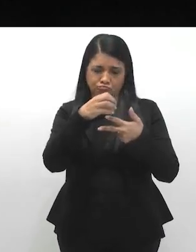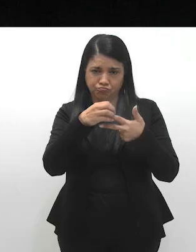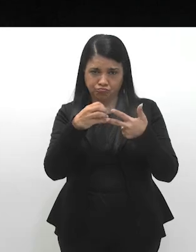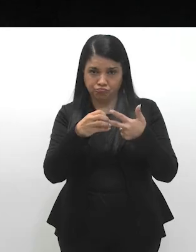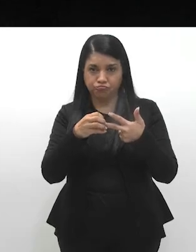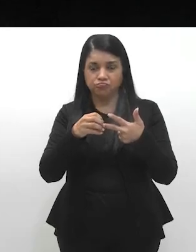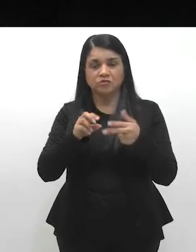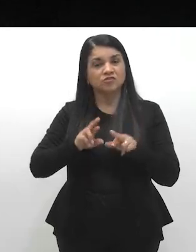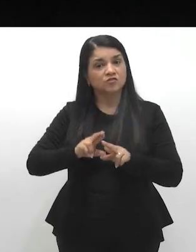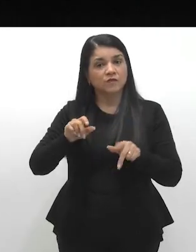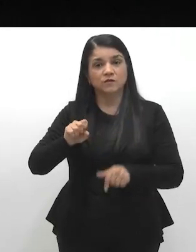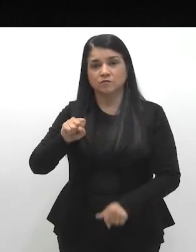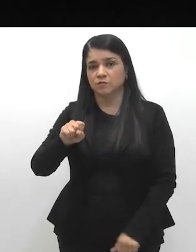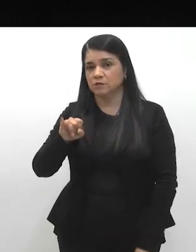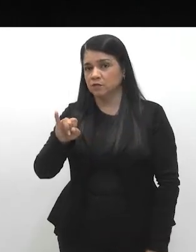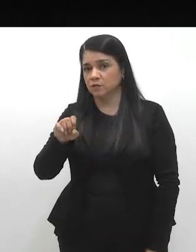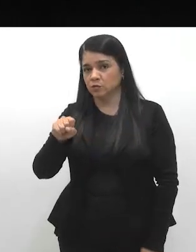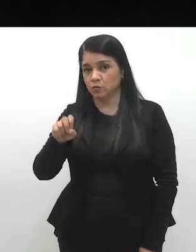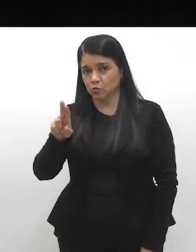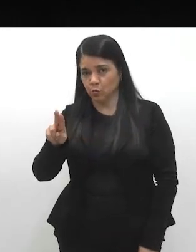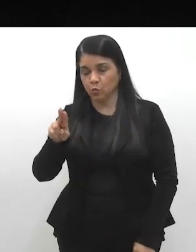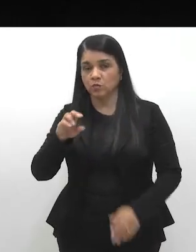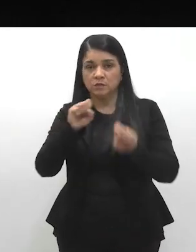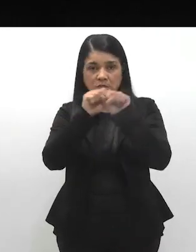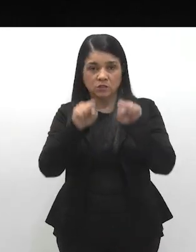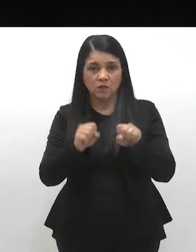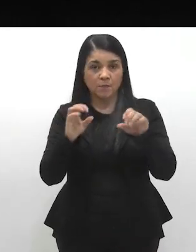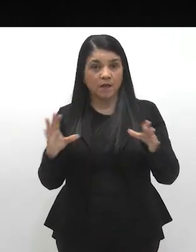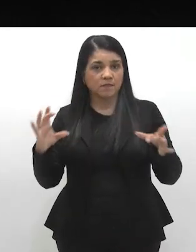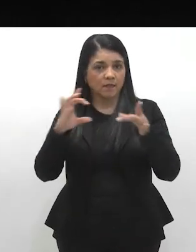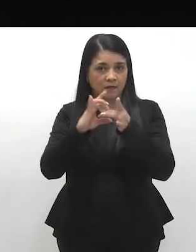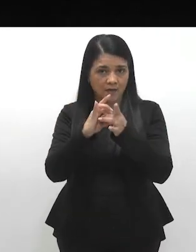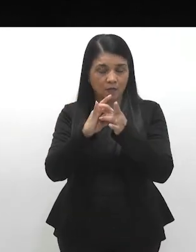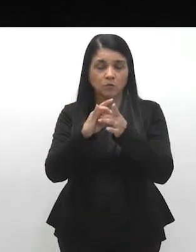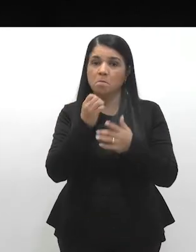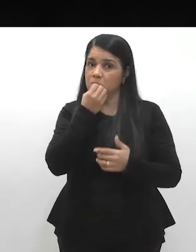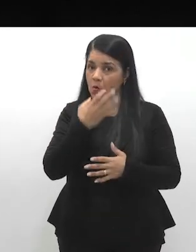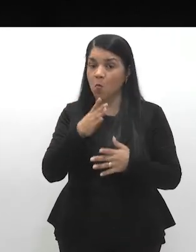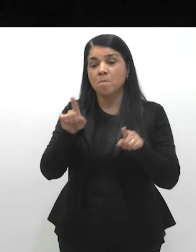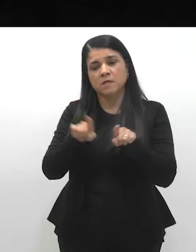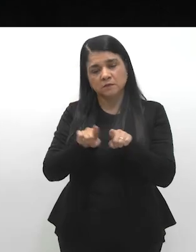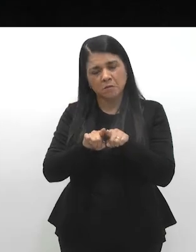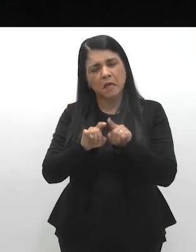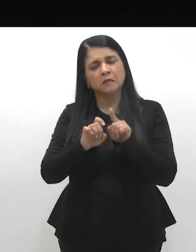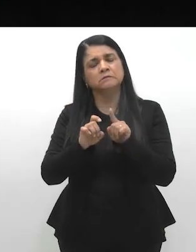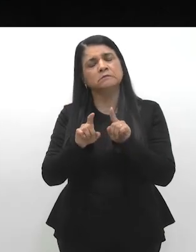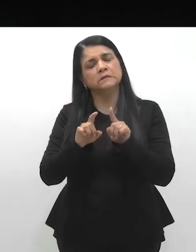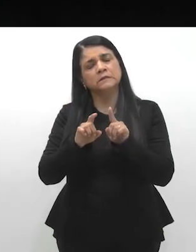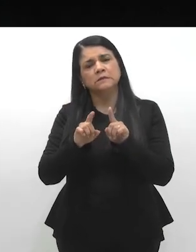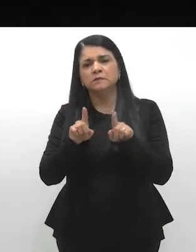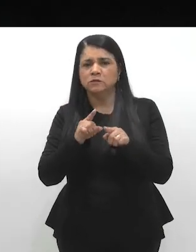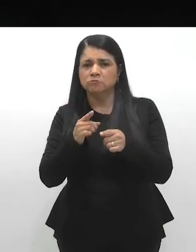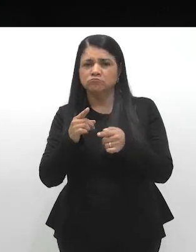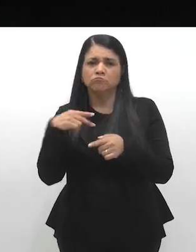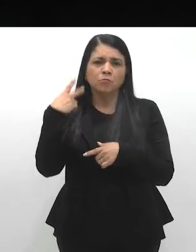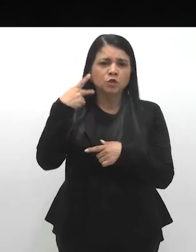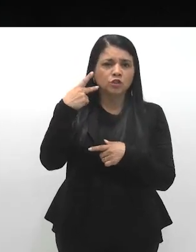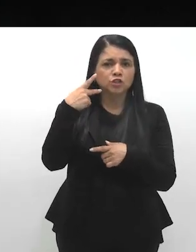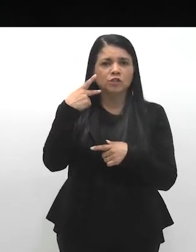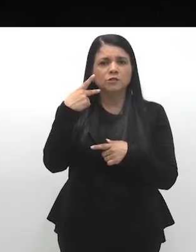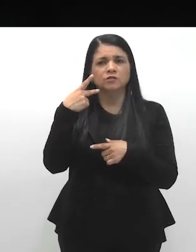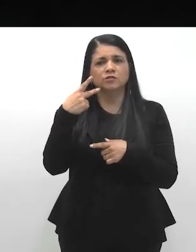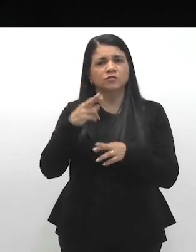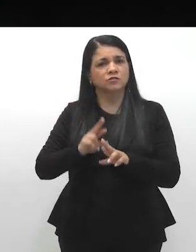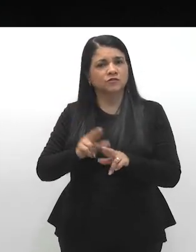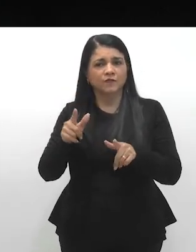Enem, mas não pelo SISU, que é o Sistema Integrado, que é muito bom, é excelente, mas às vezes a gente pode fazer políticas locais